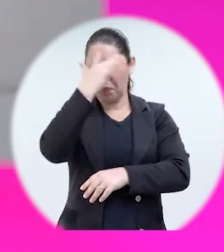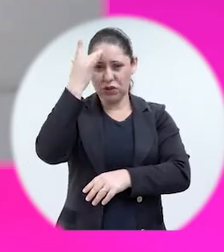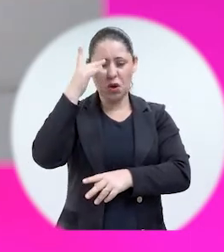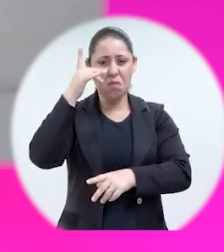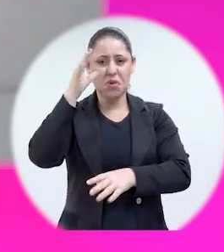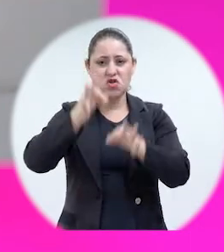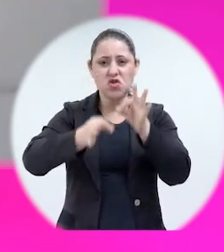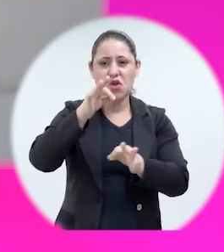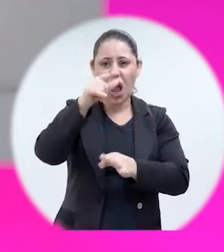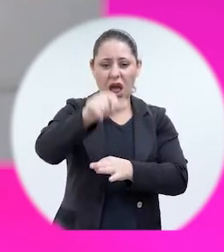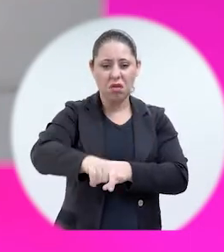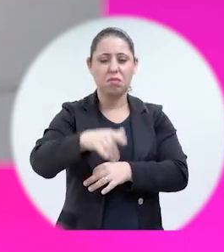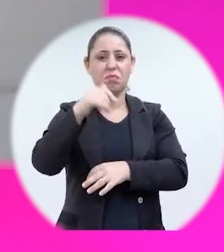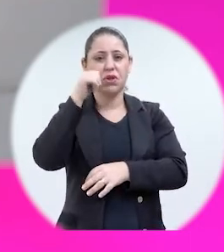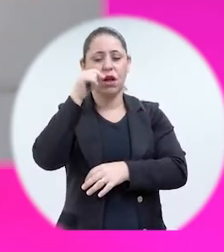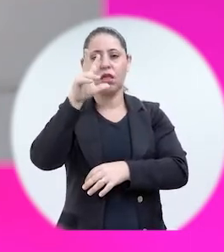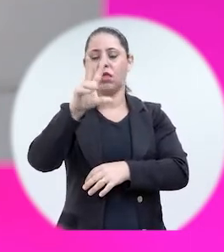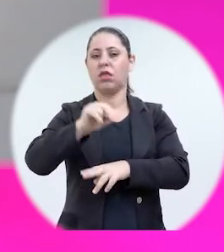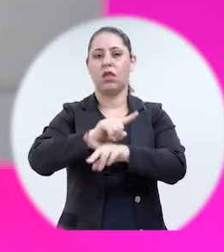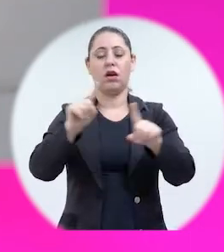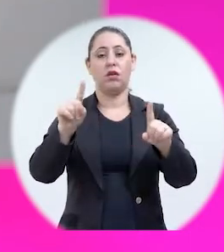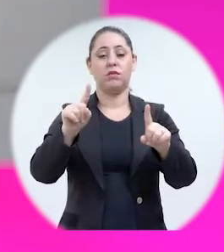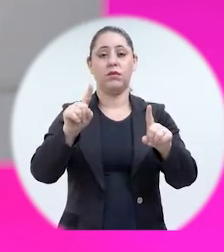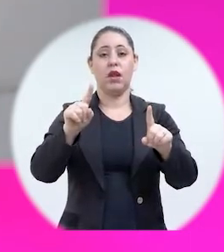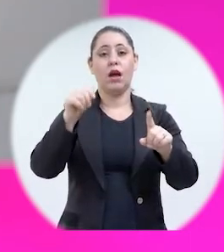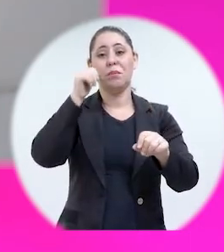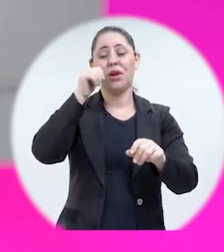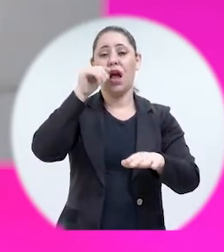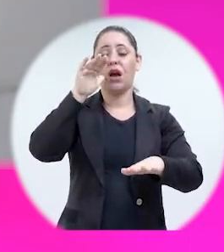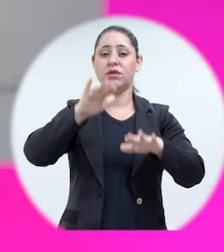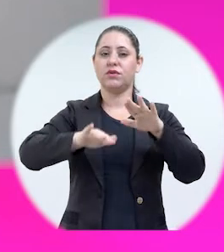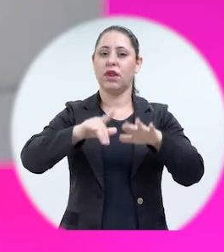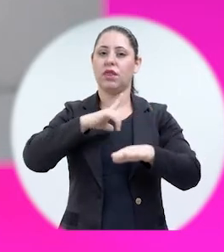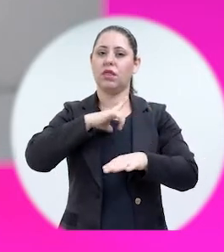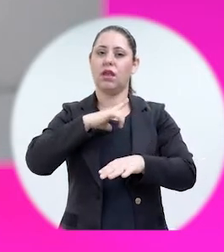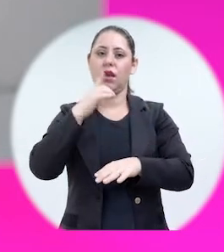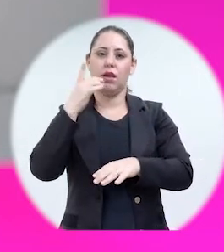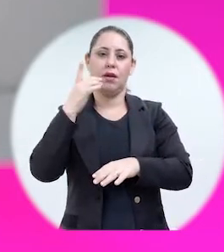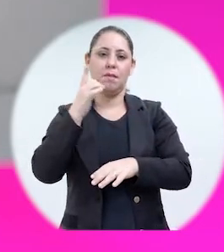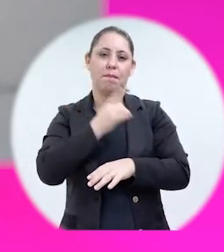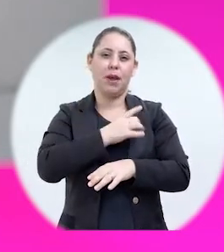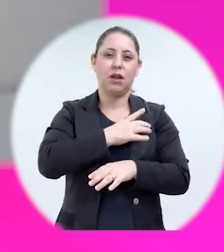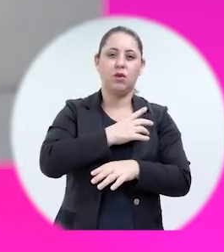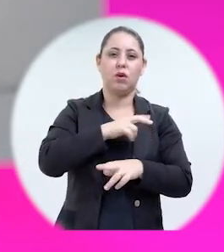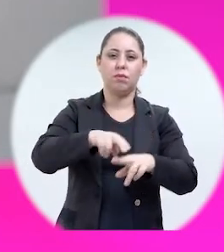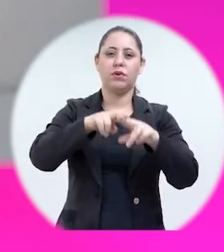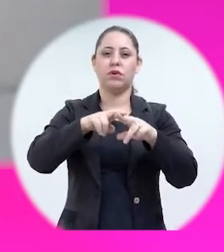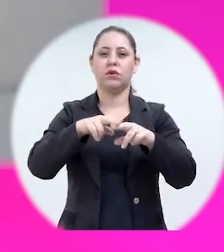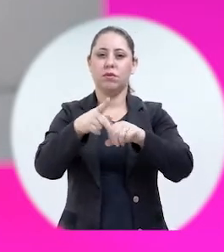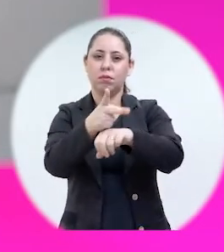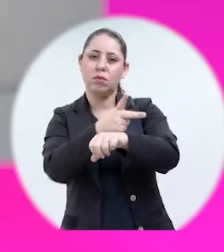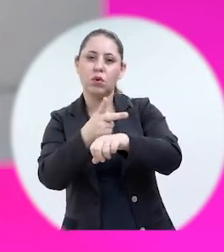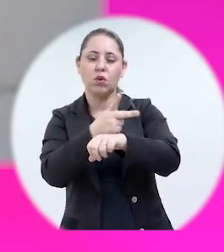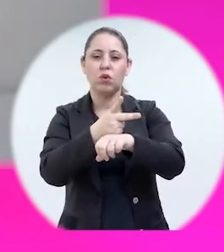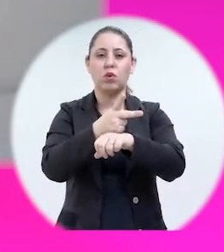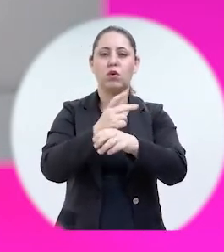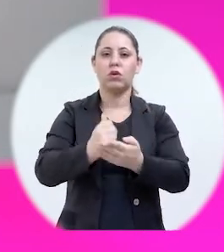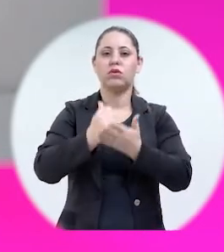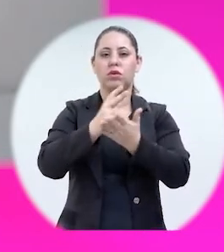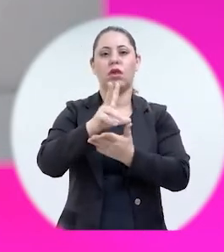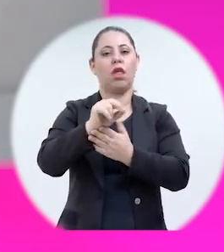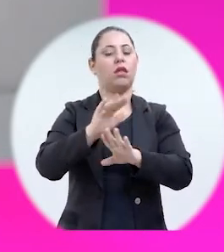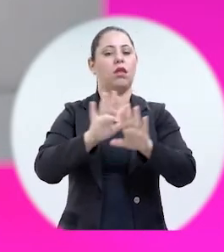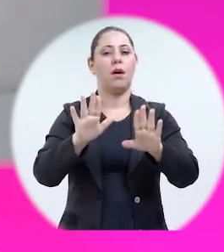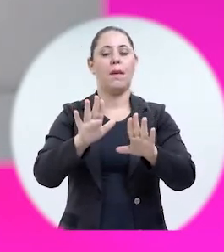está aqui para julgar essa mulher. Muitas, elas têm medo Por isso elas não buscam ajuda, medo desse